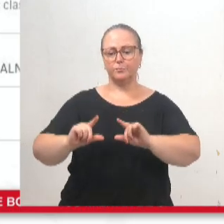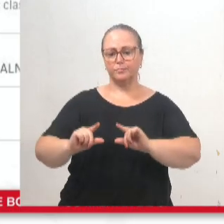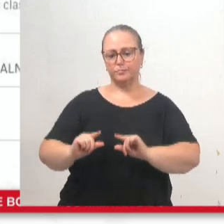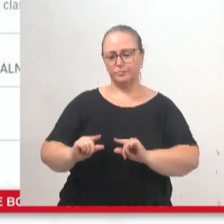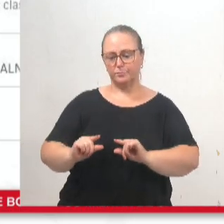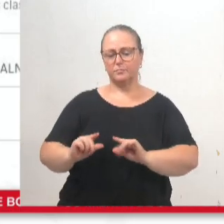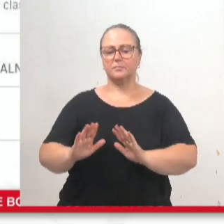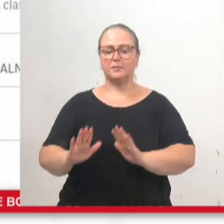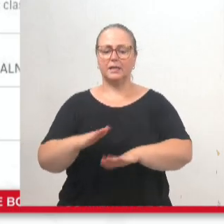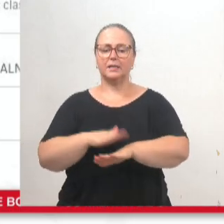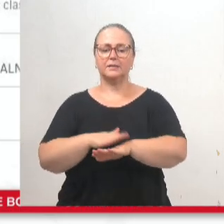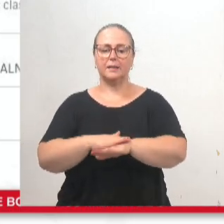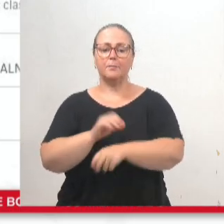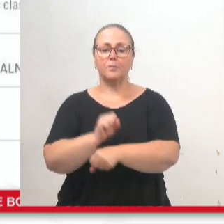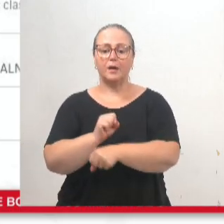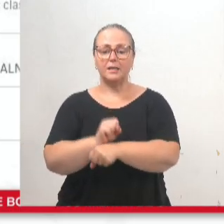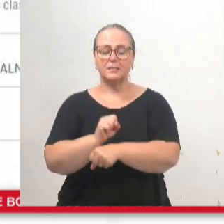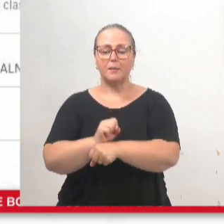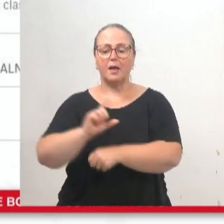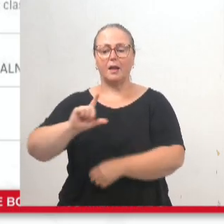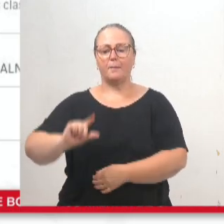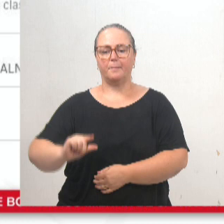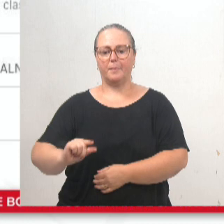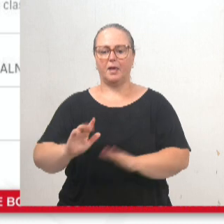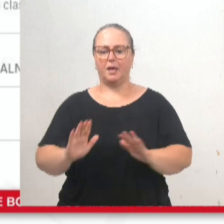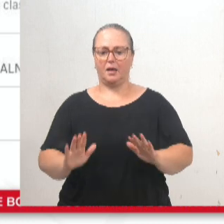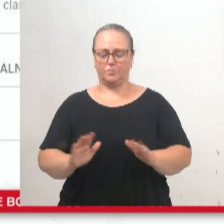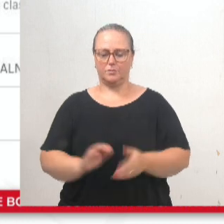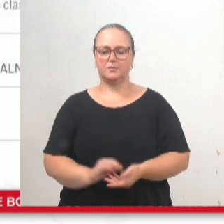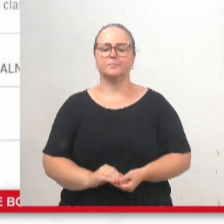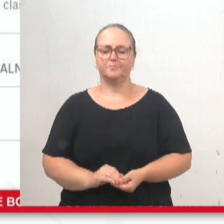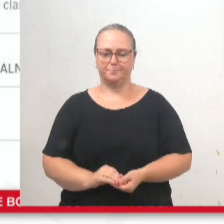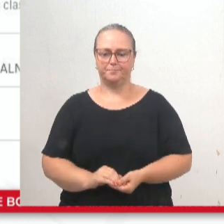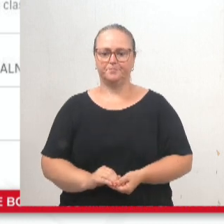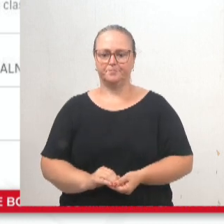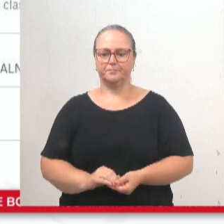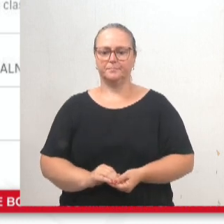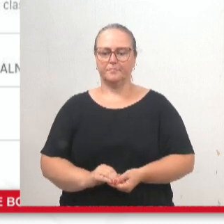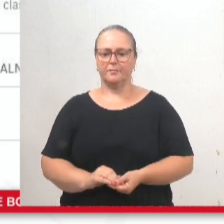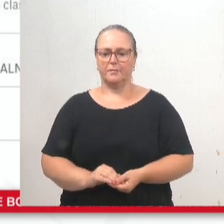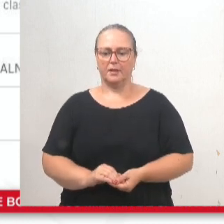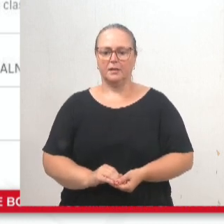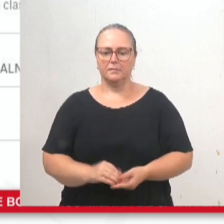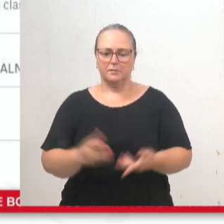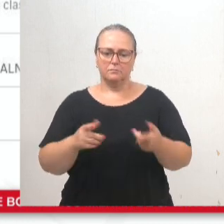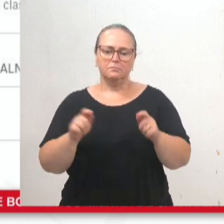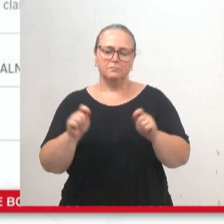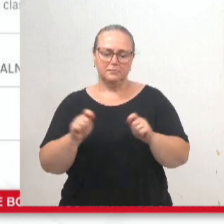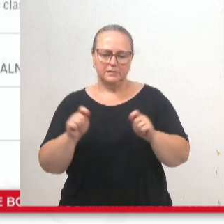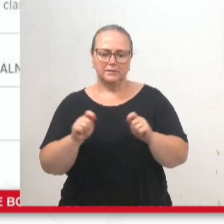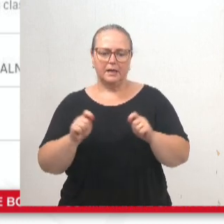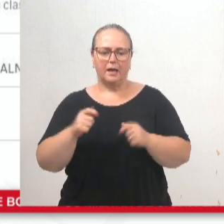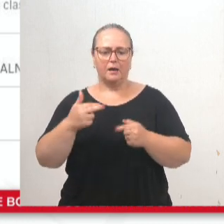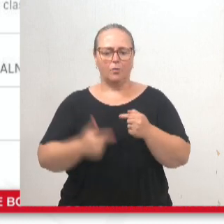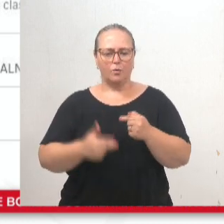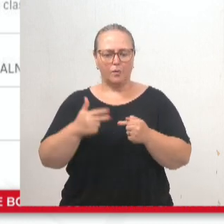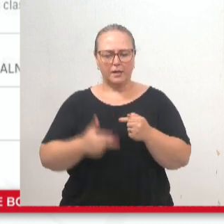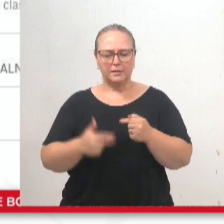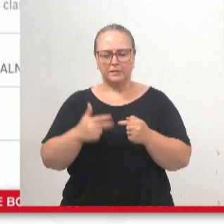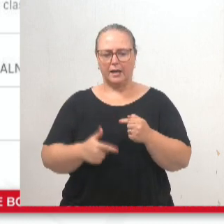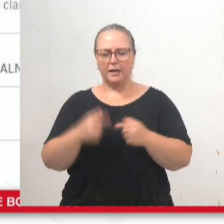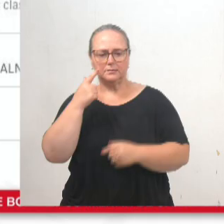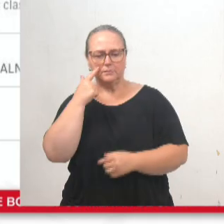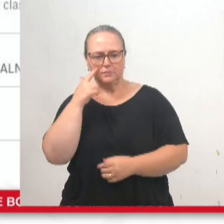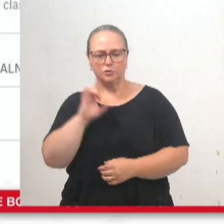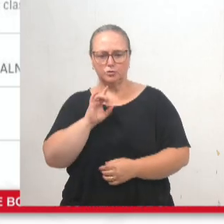7 segundos. Tá? Isso é, através de números apenas, a gente pode definir qualidade de atendimento? Fica